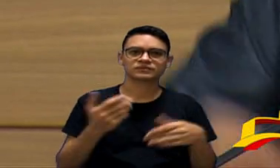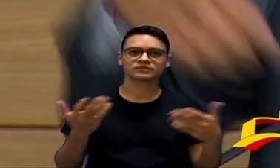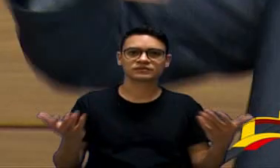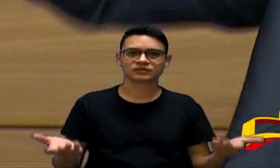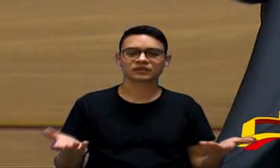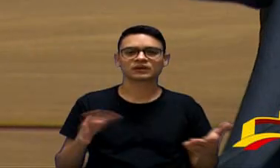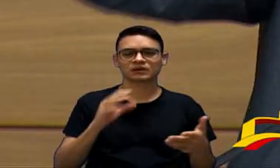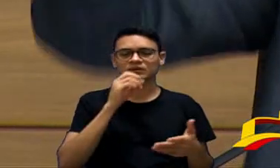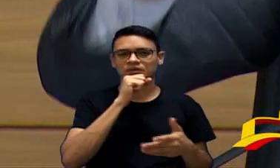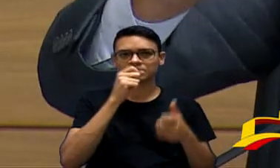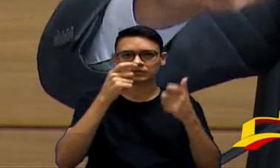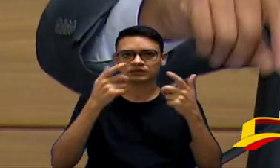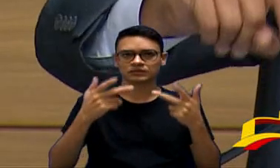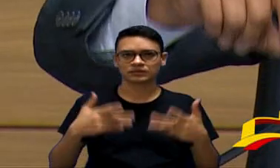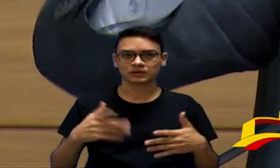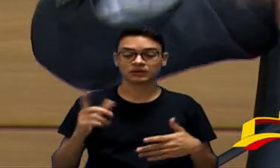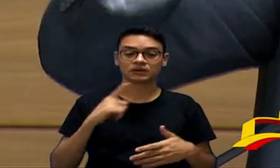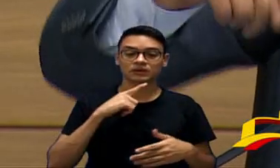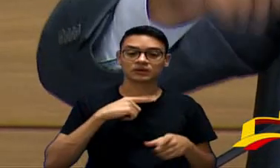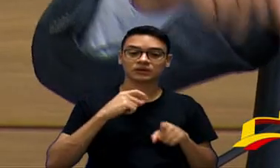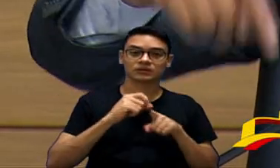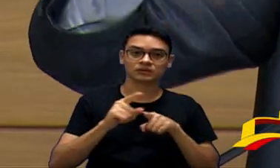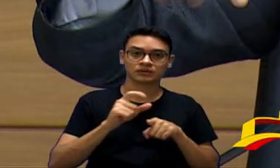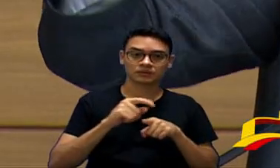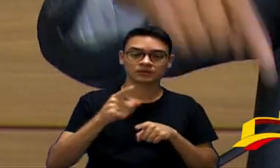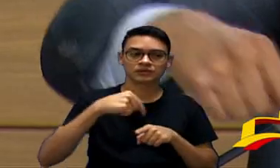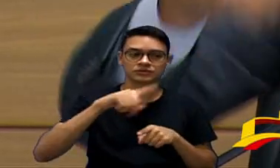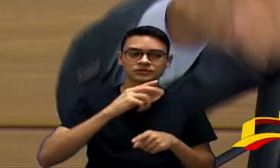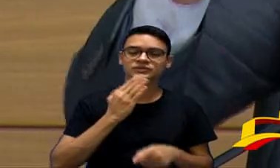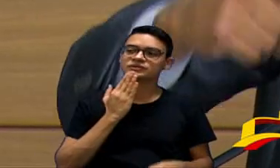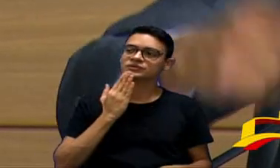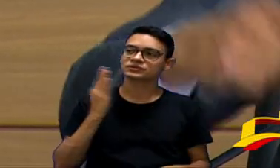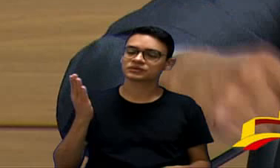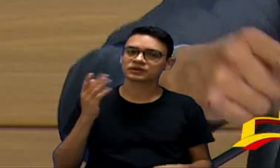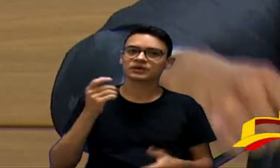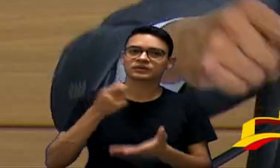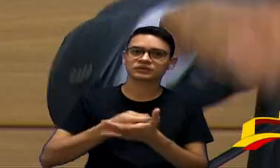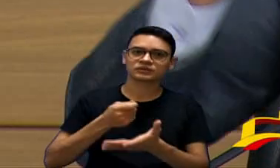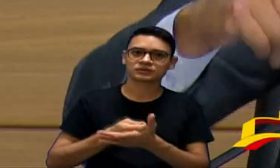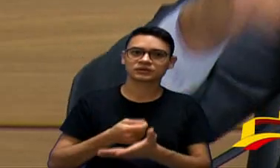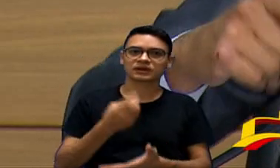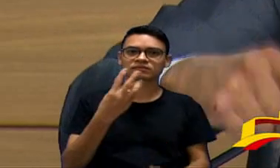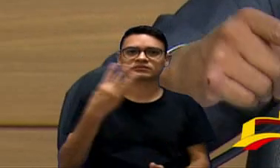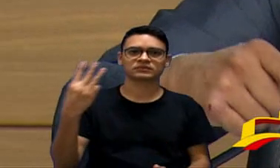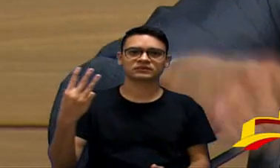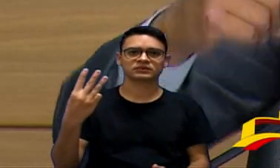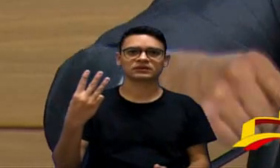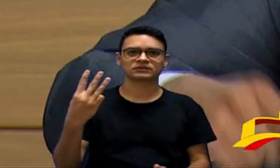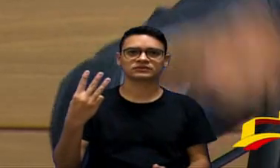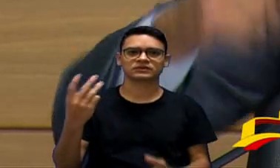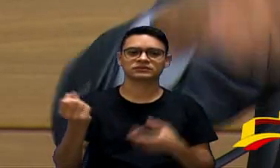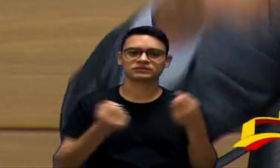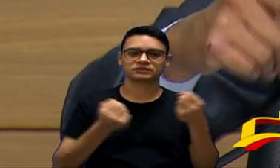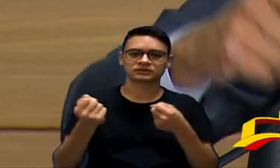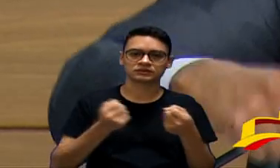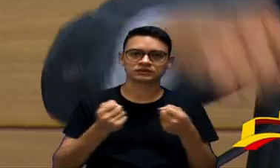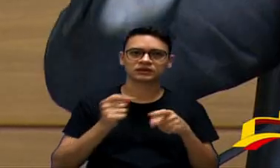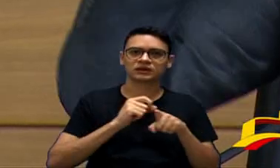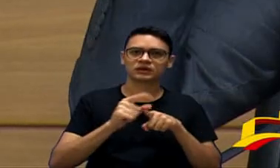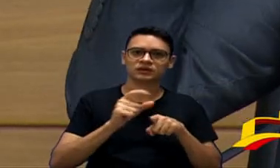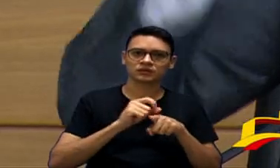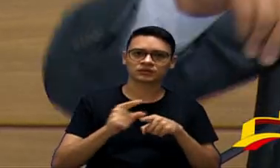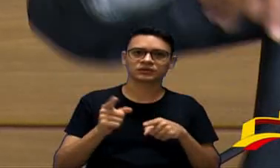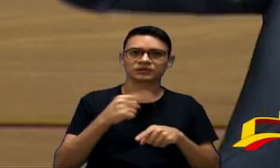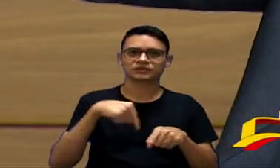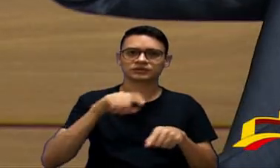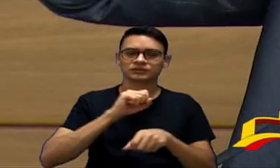só, só rapidinho. Tem o aluguel agora, estamos cobrando em requerimento o aluguel de 33 veículos para cada unidade de saúde de Sorocaba, caso UBS. Pode